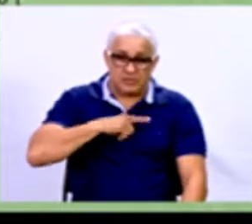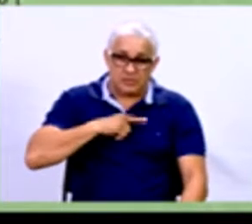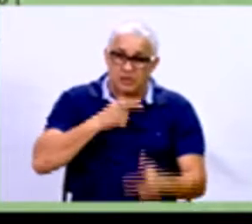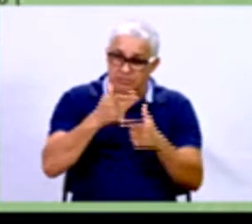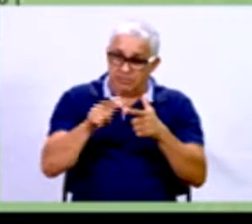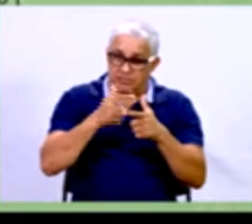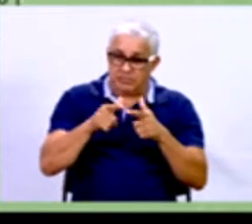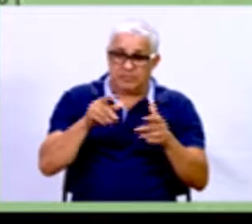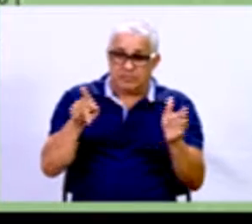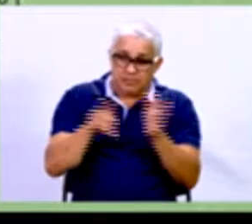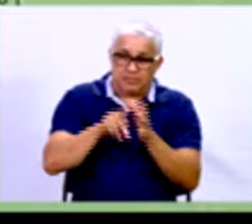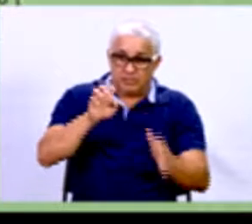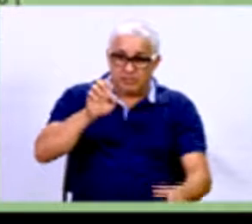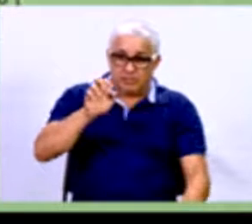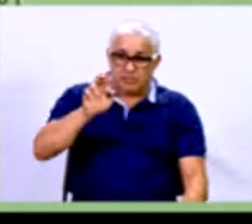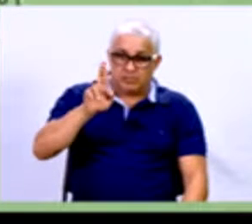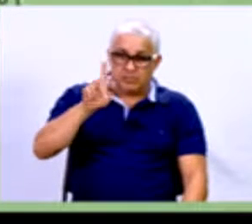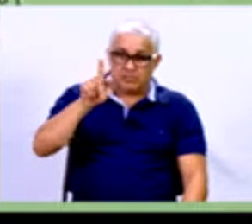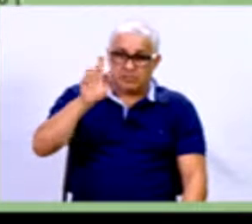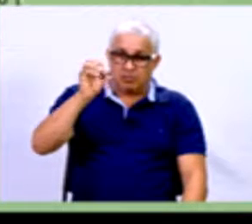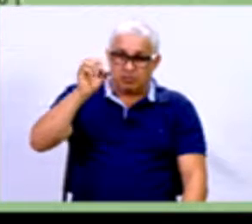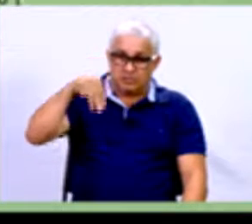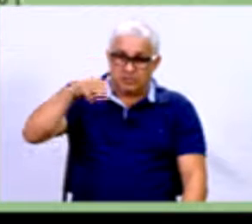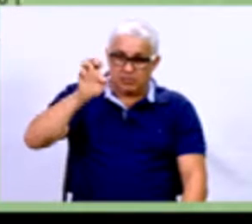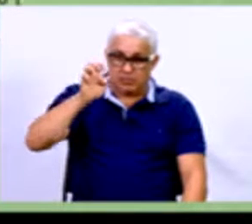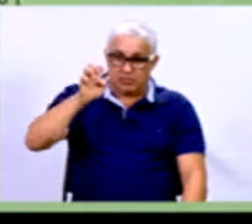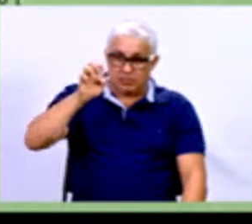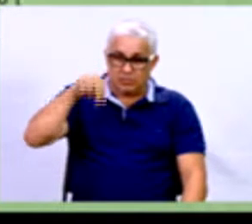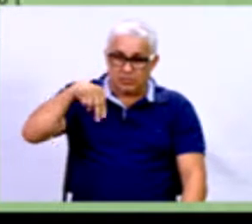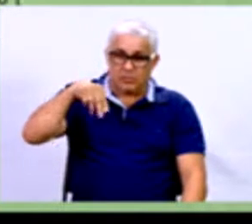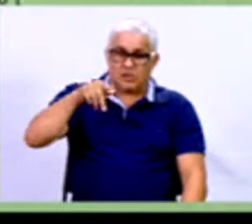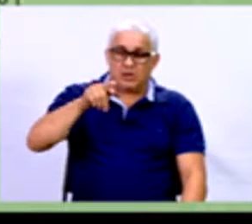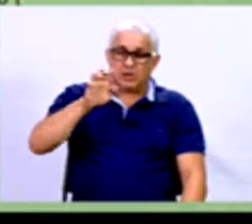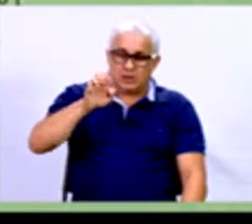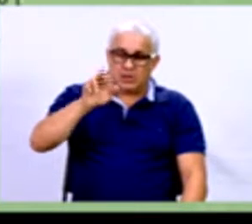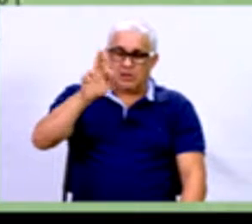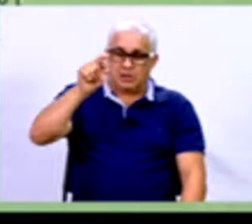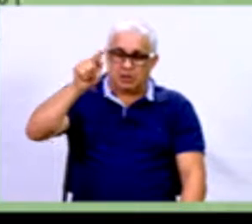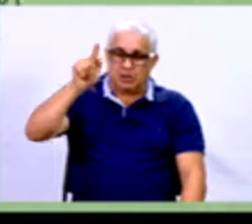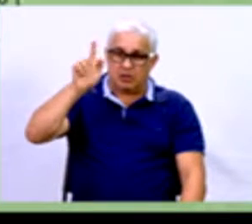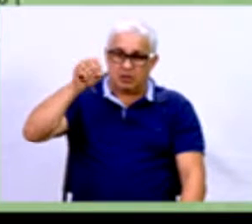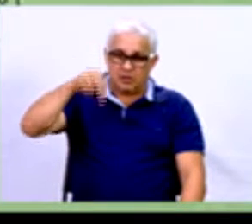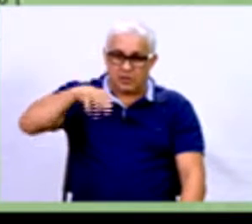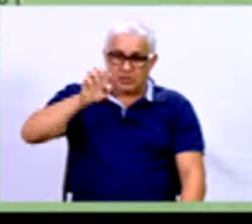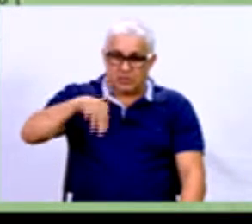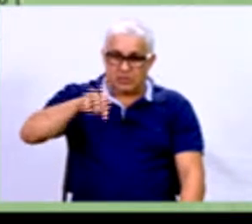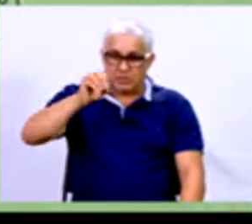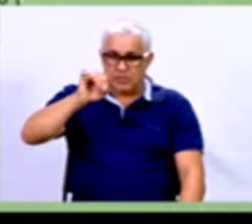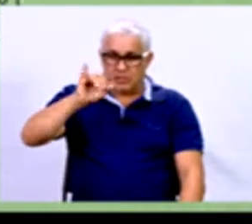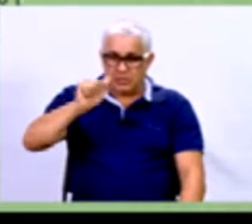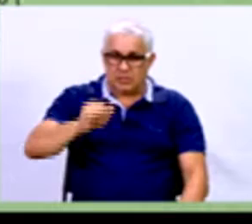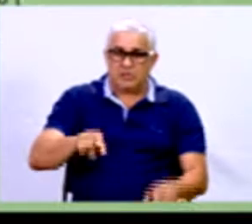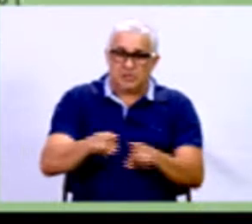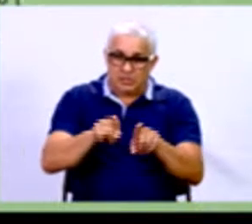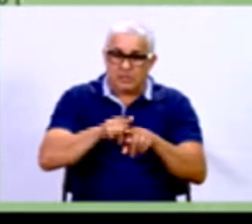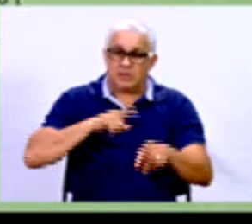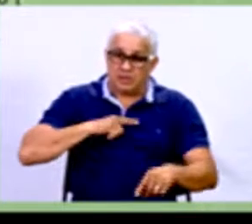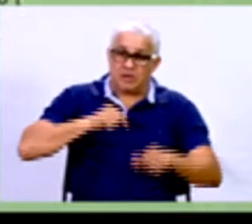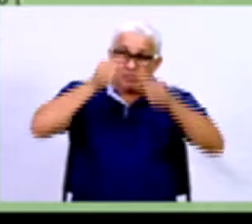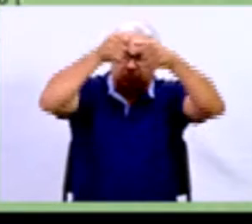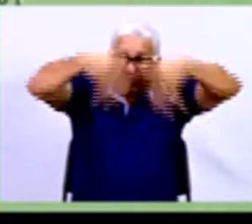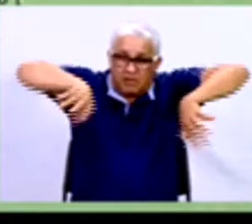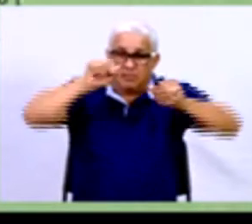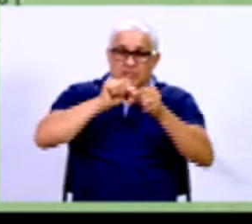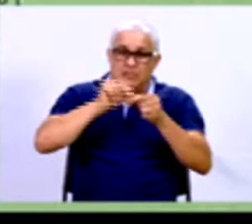problemas ergonômicos nessa sala. Então, a CIPA tem por objetivo identificar os riscos e criar um mapa de